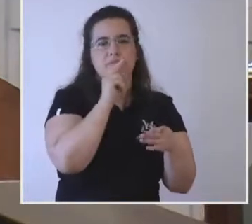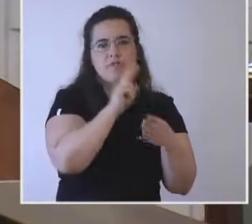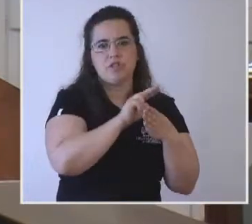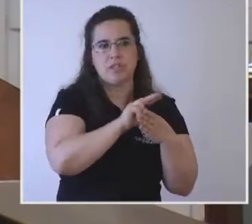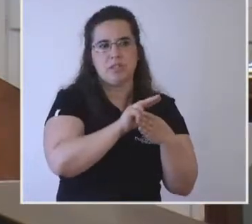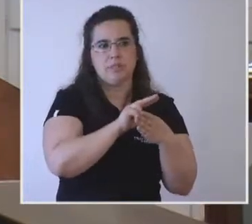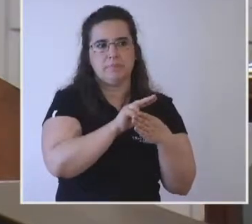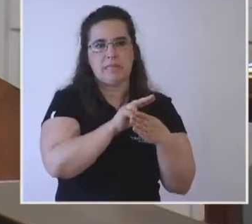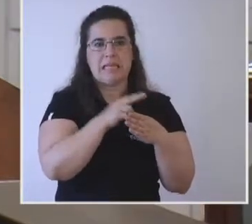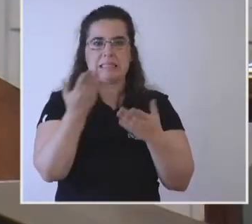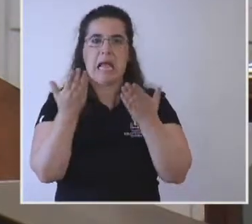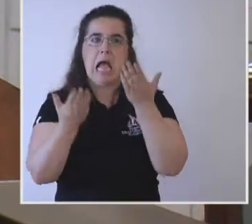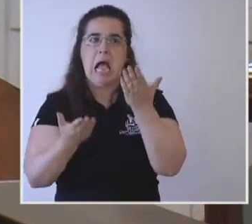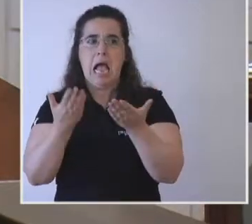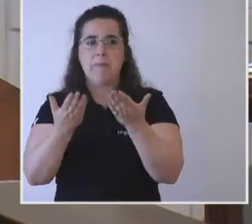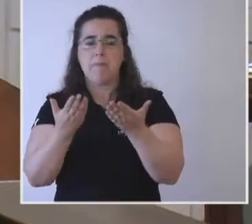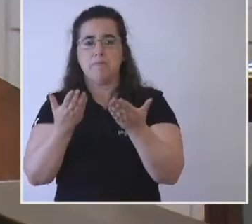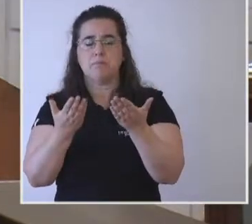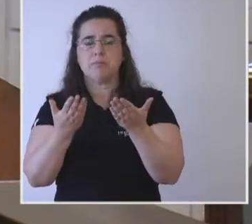limites, menor